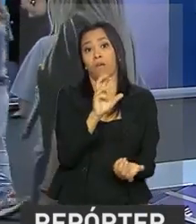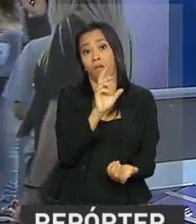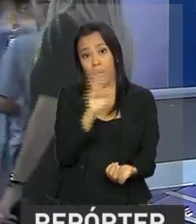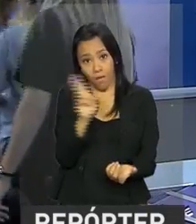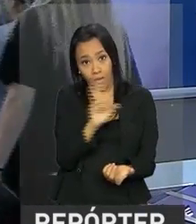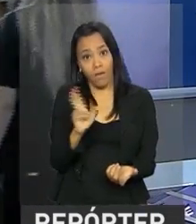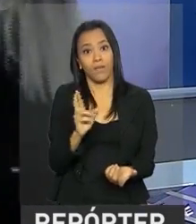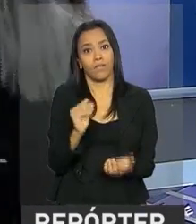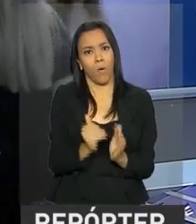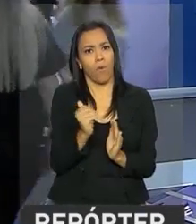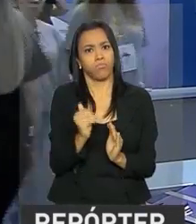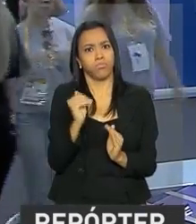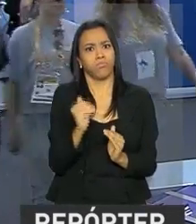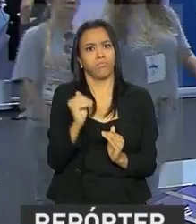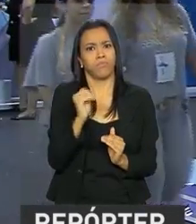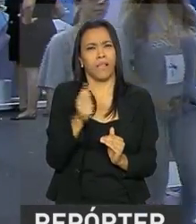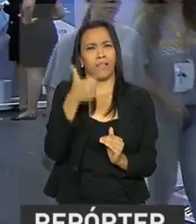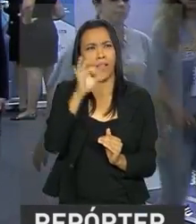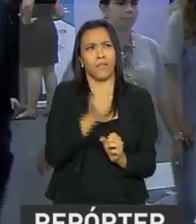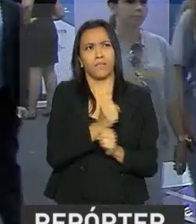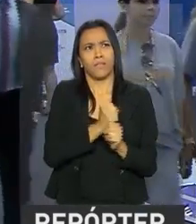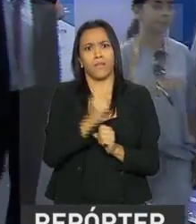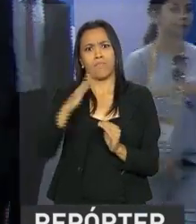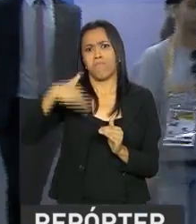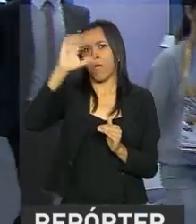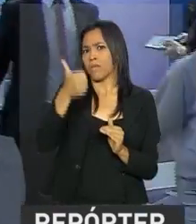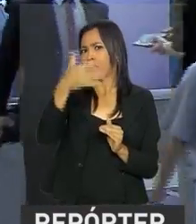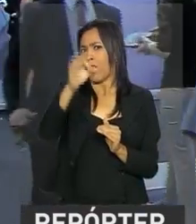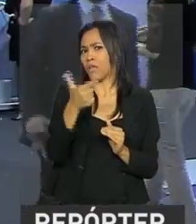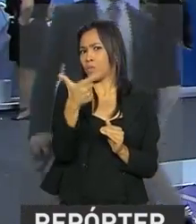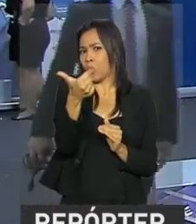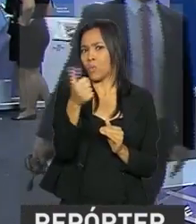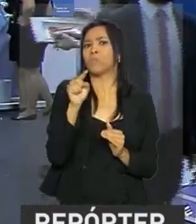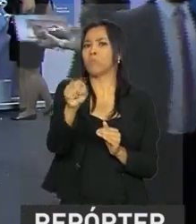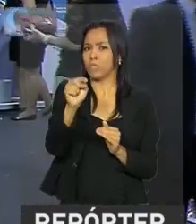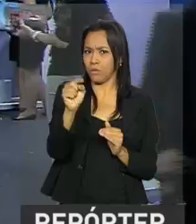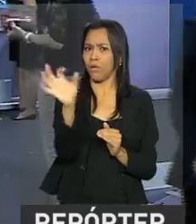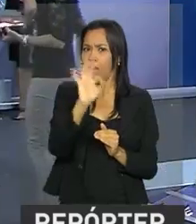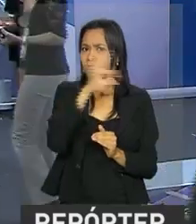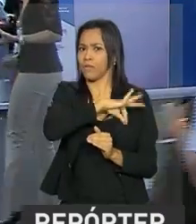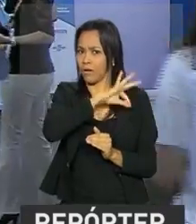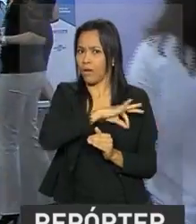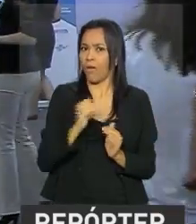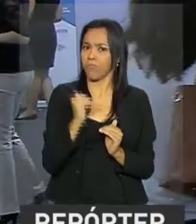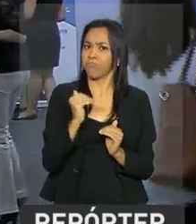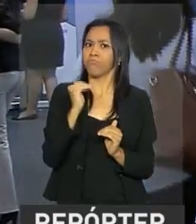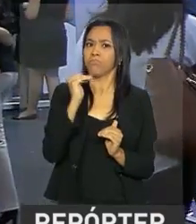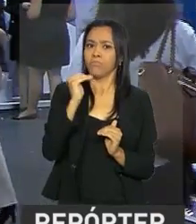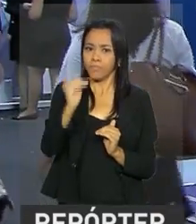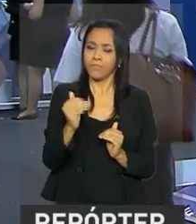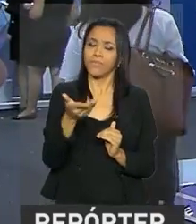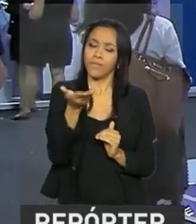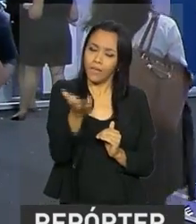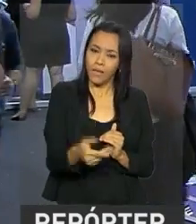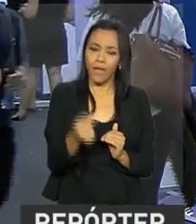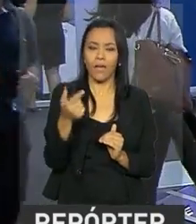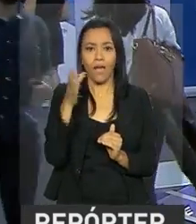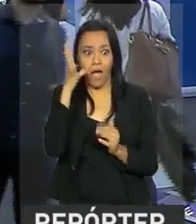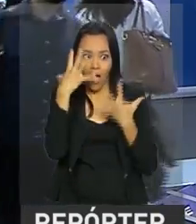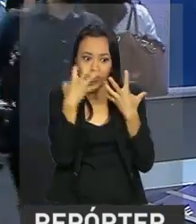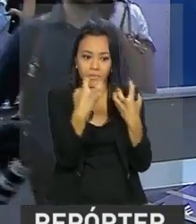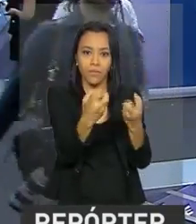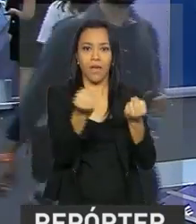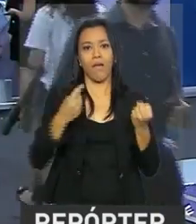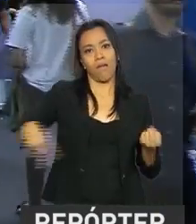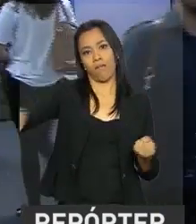10 anos de profissão está acima de R$10.000, R$12.000, o que é competitivo com a maior parte dos